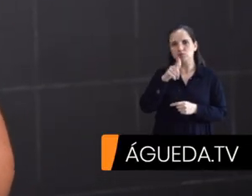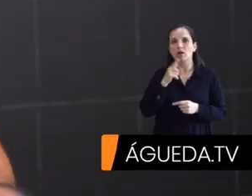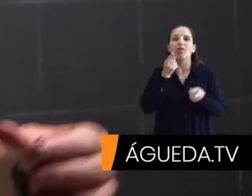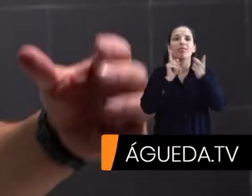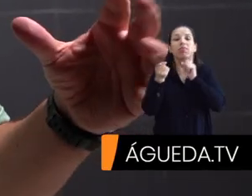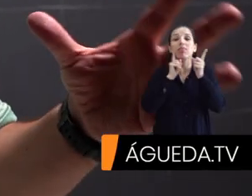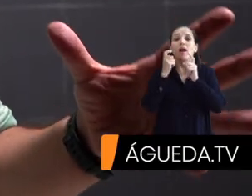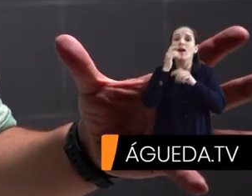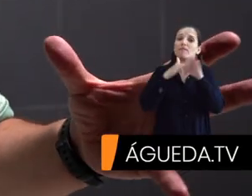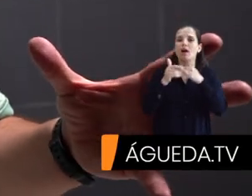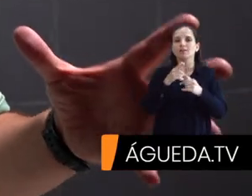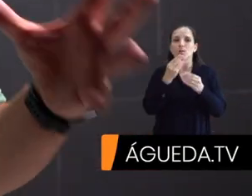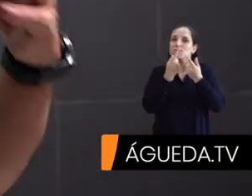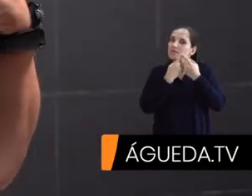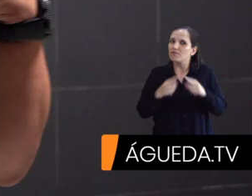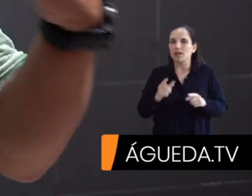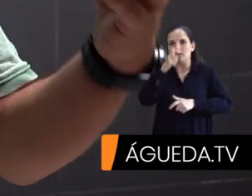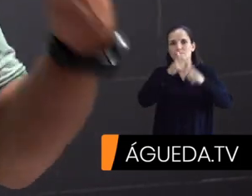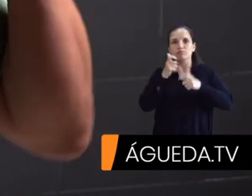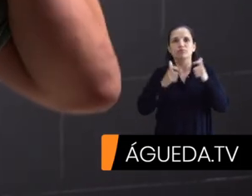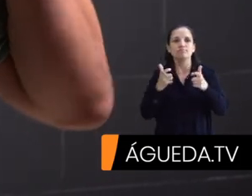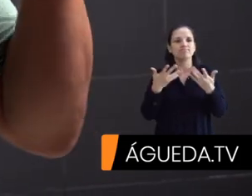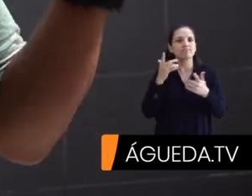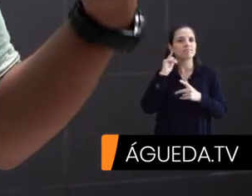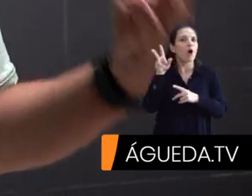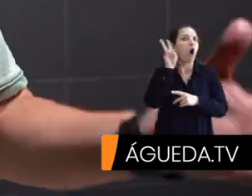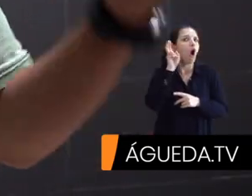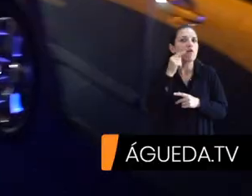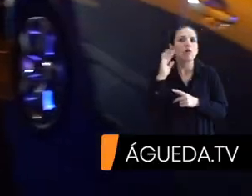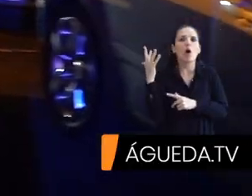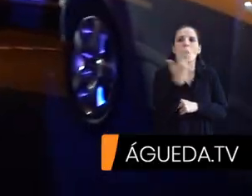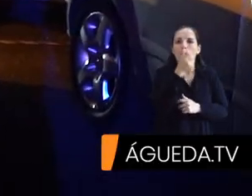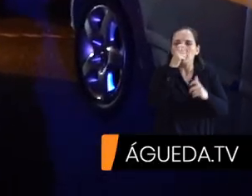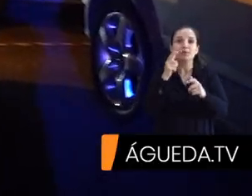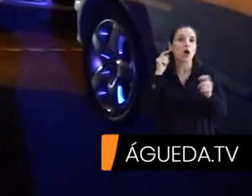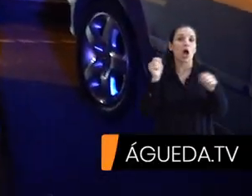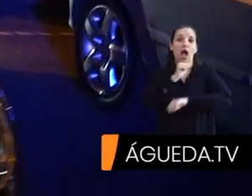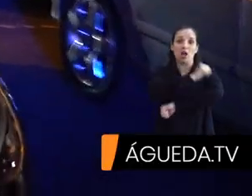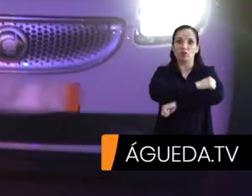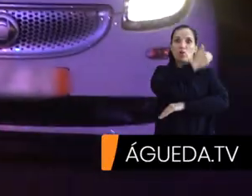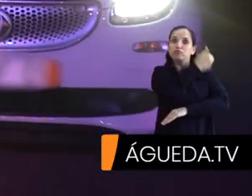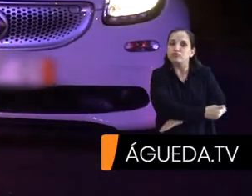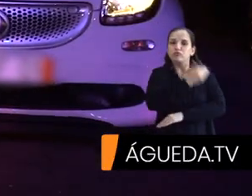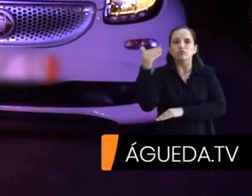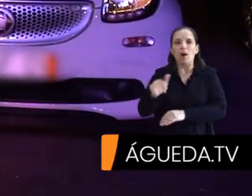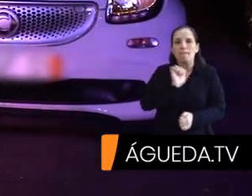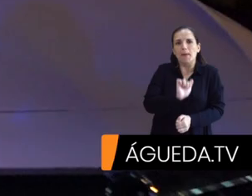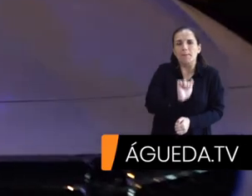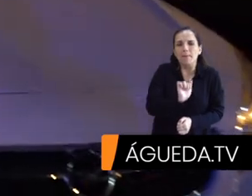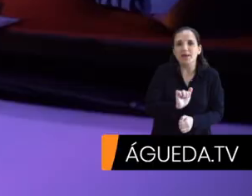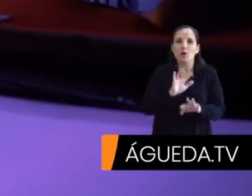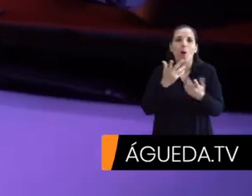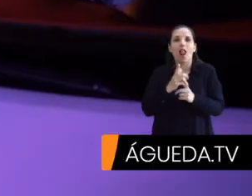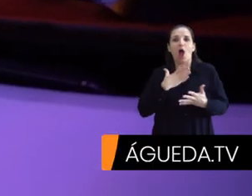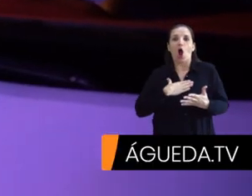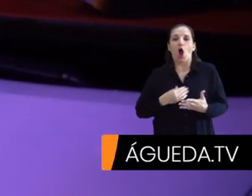faz comédia é muito diferente a reação, pedi às pessoas para abrir as janelas e para apitar quando